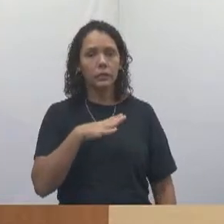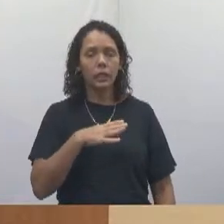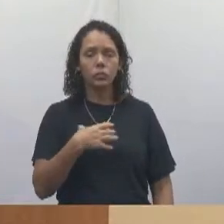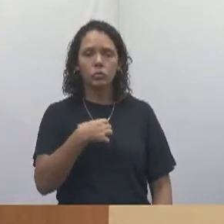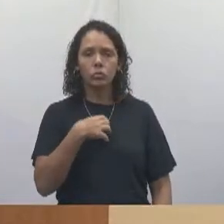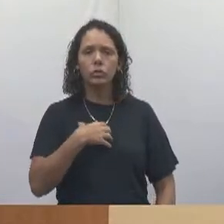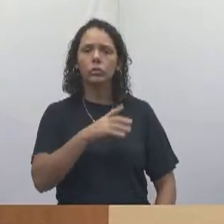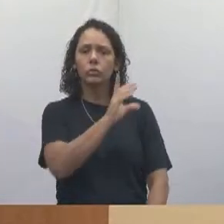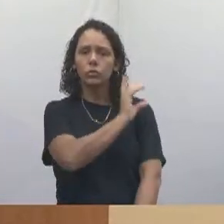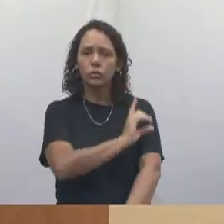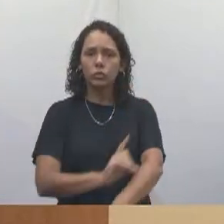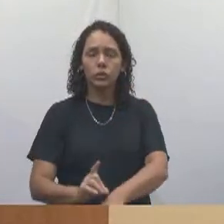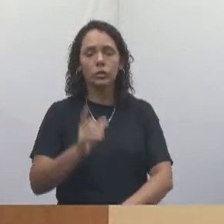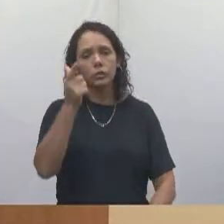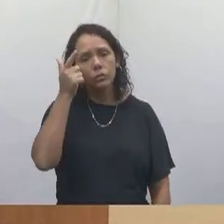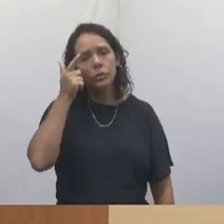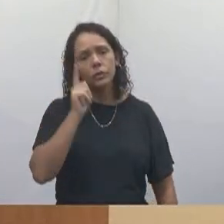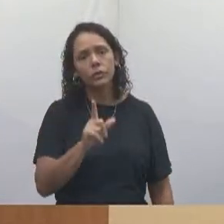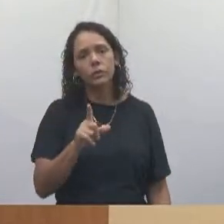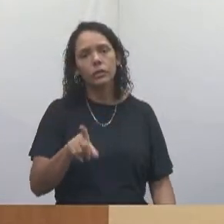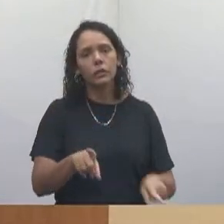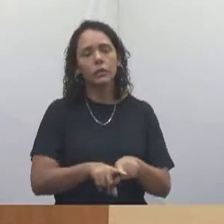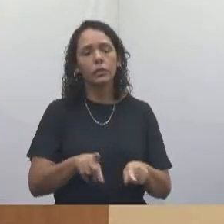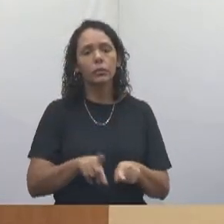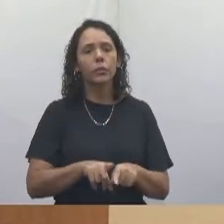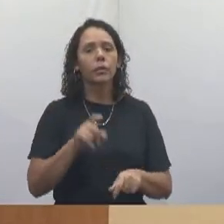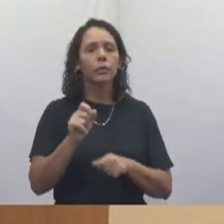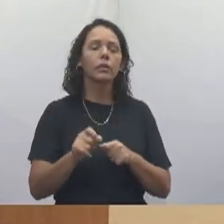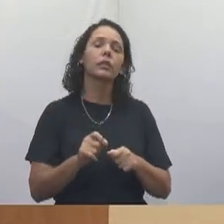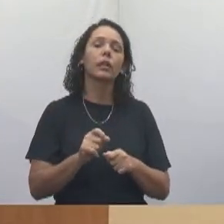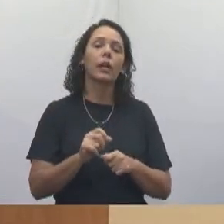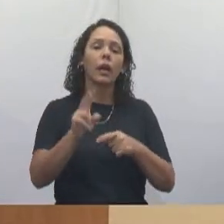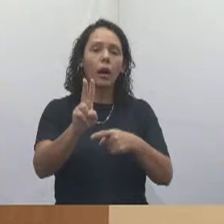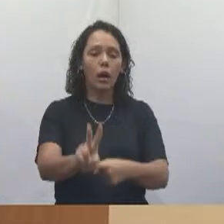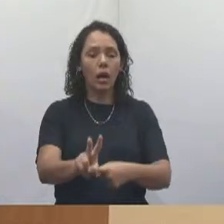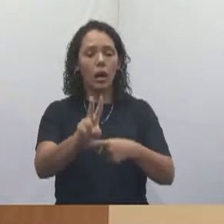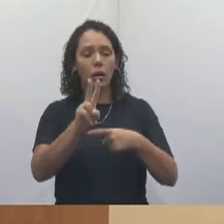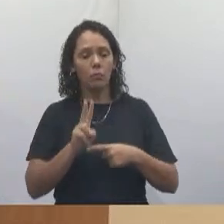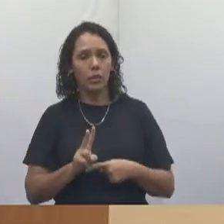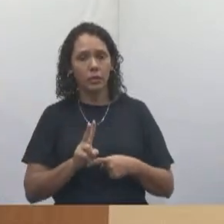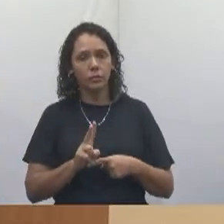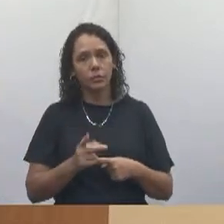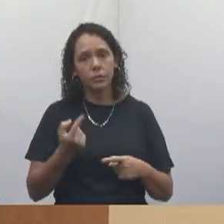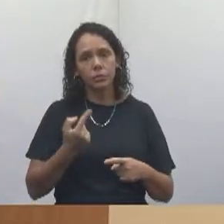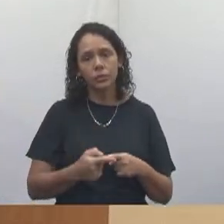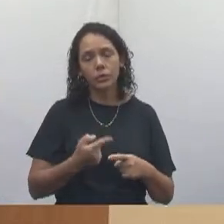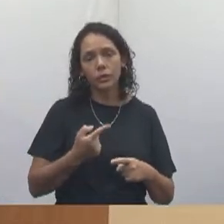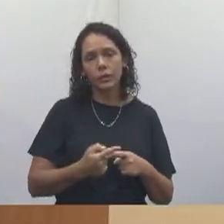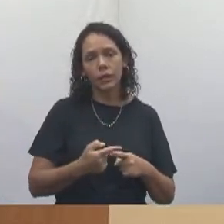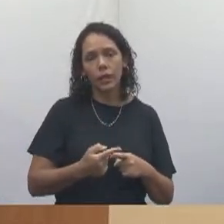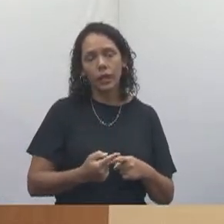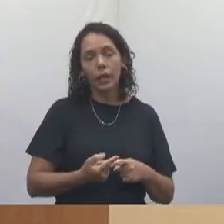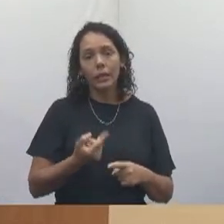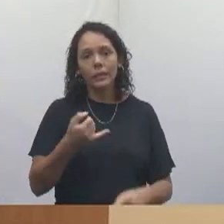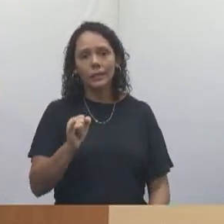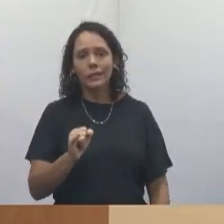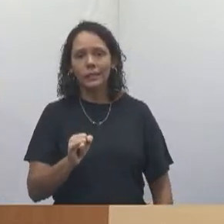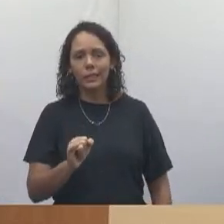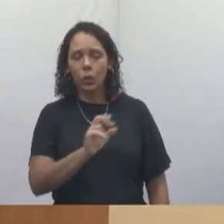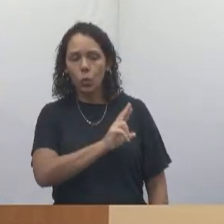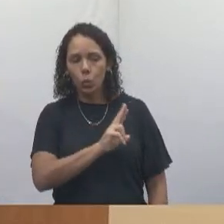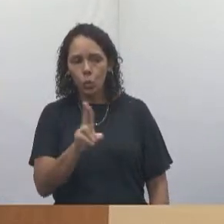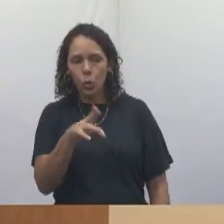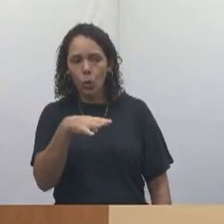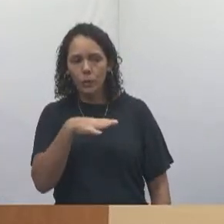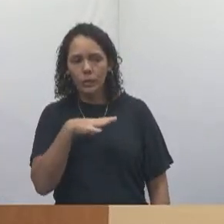dignidade para conquistar também empréstimos. Porque sem um nome digno, nós